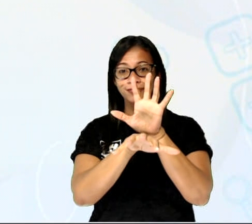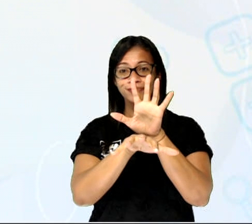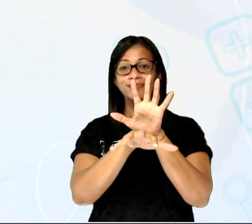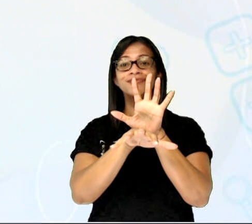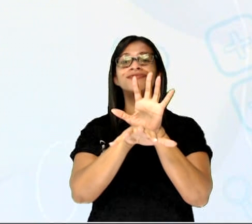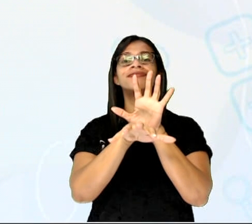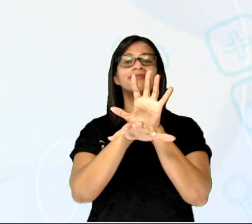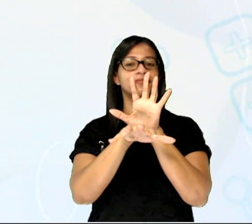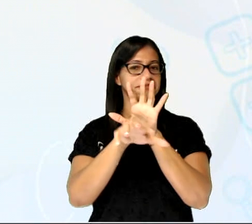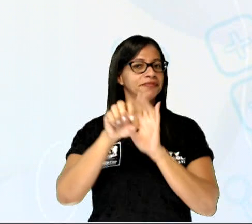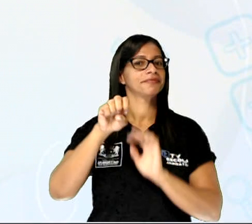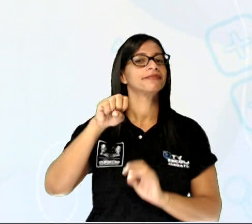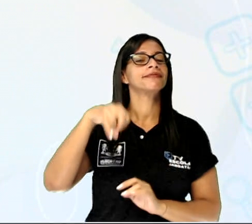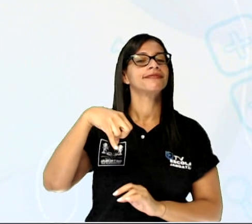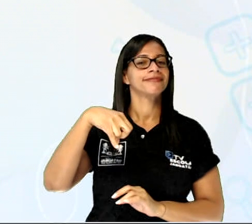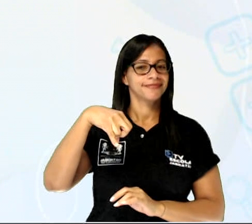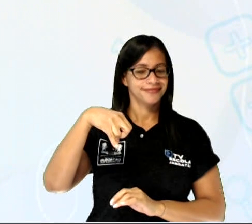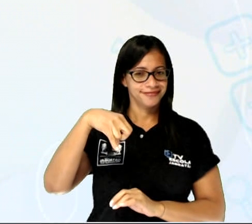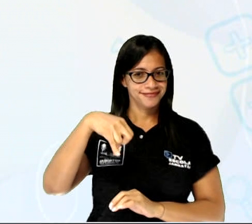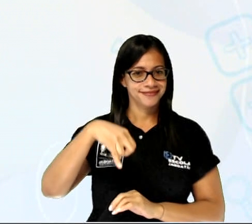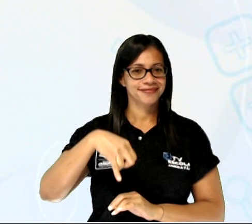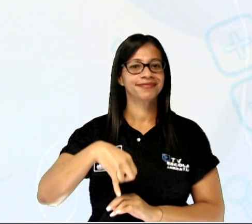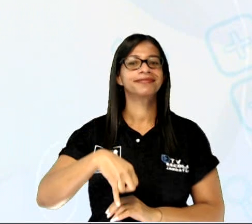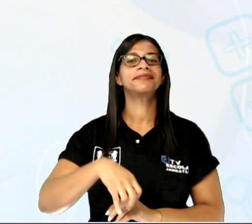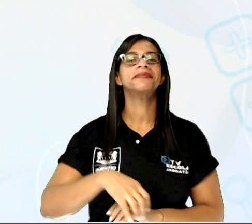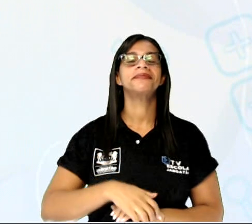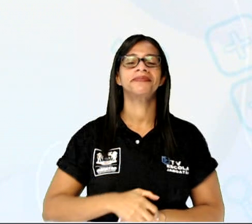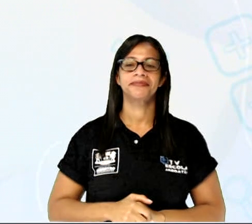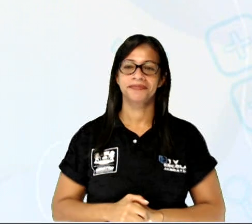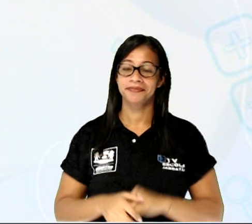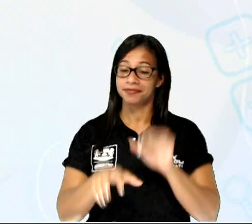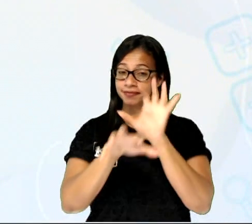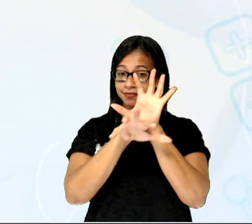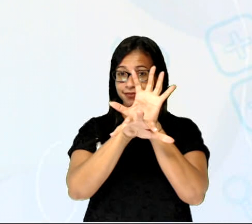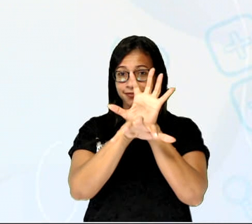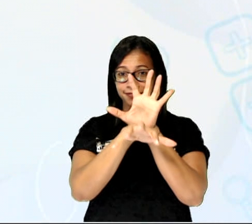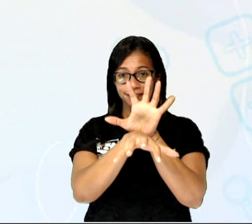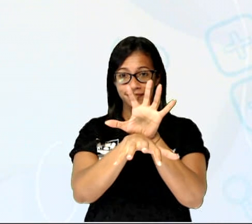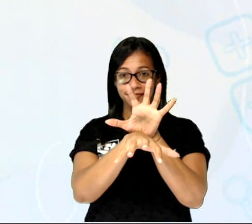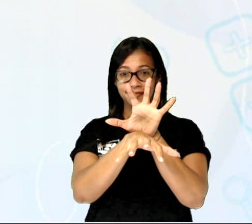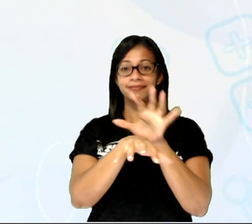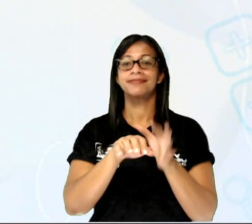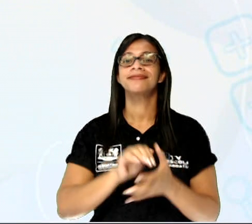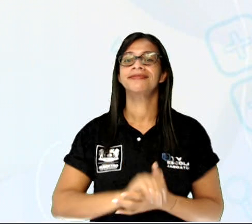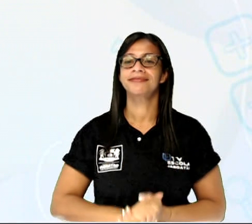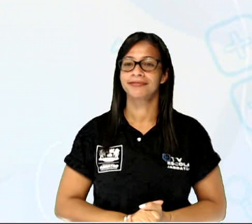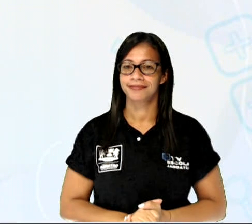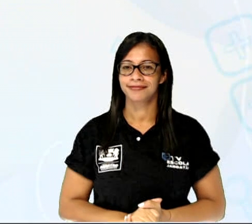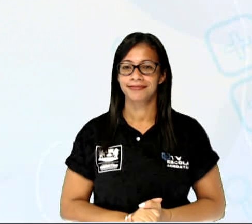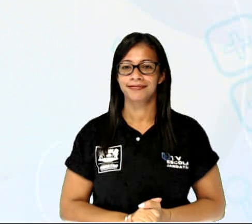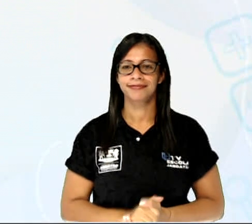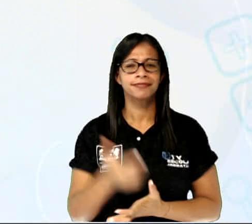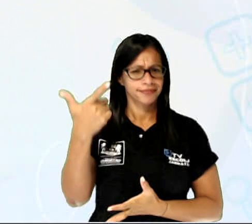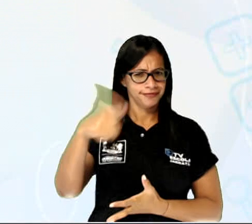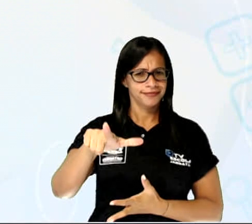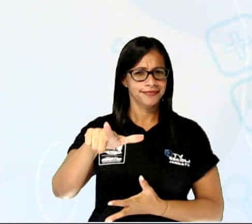sombra. Isso mesmo, a sombra. Vamos agora à próxima